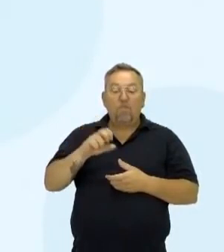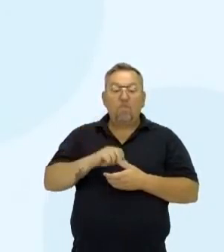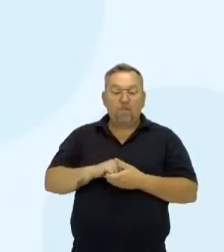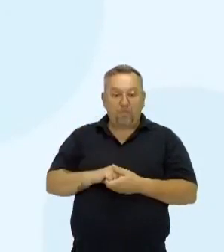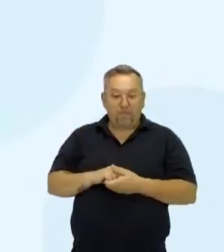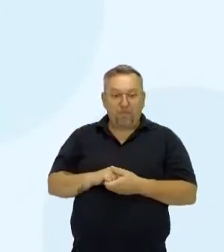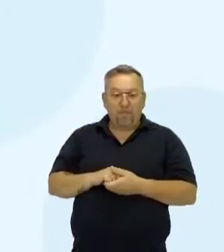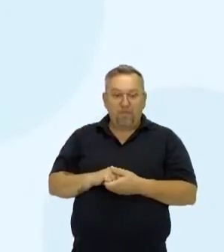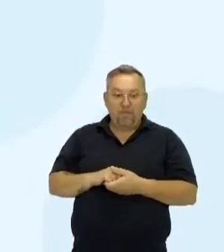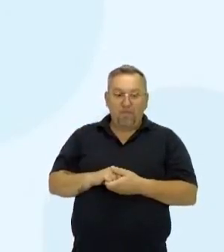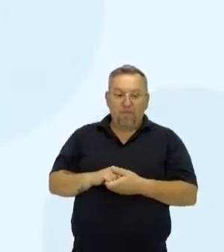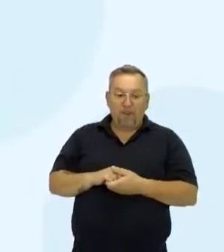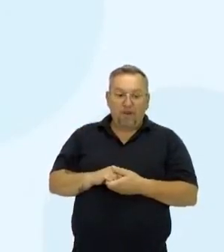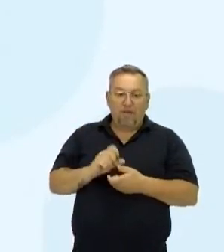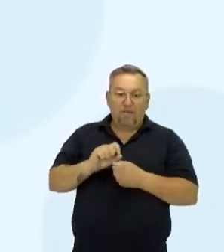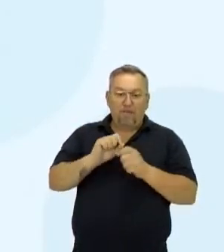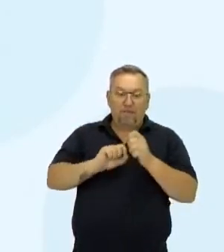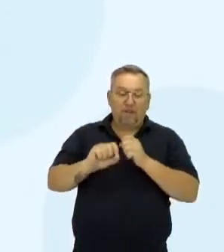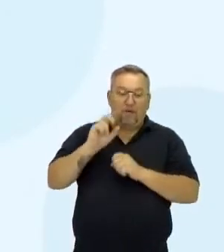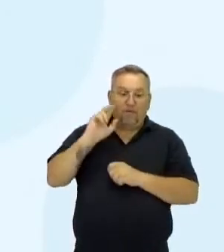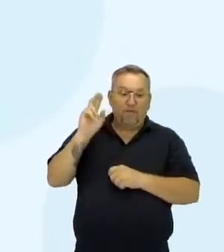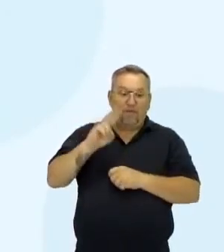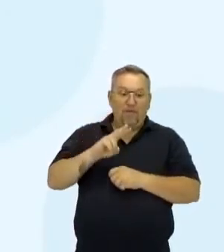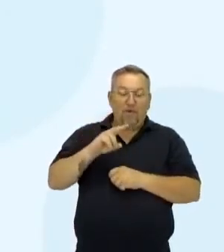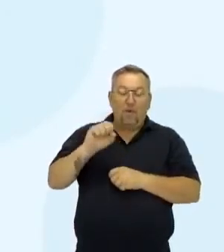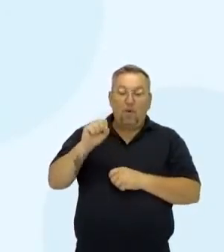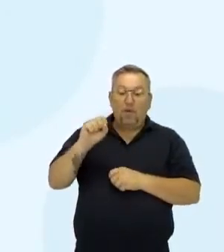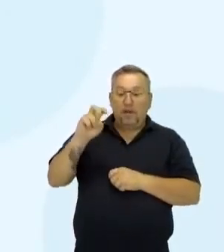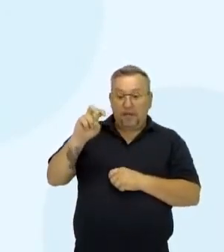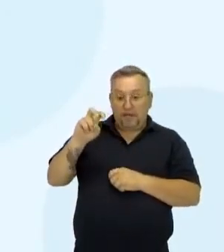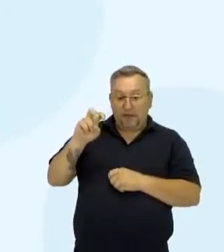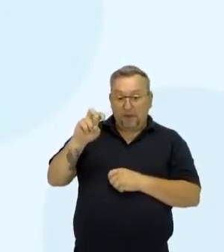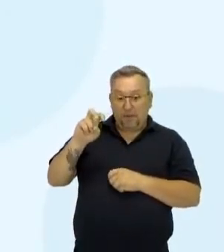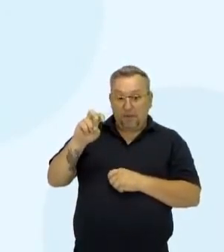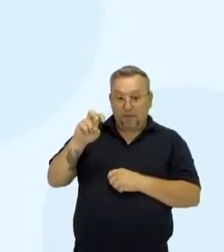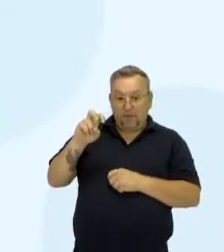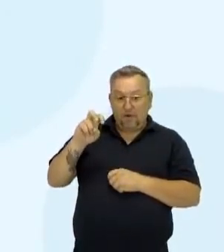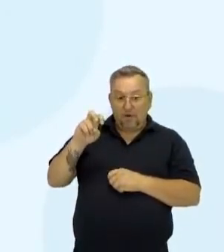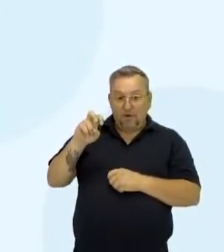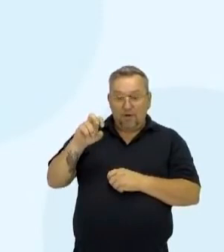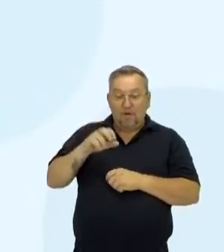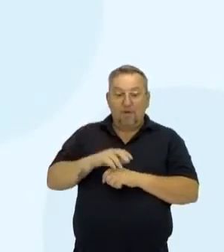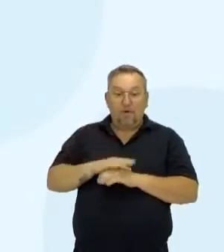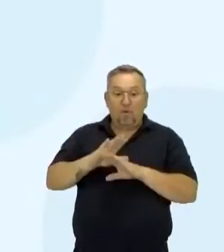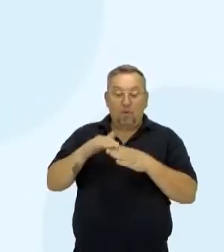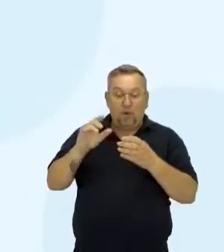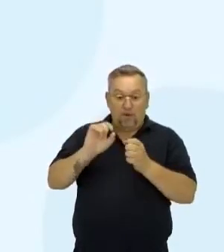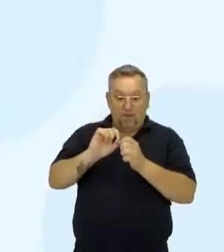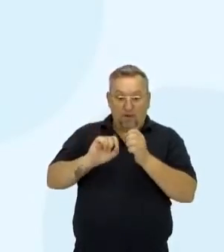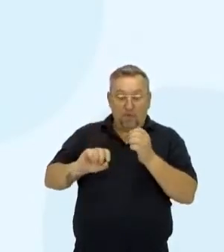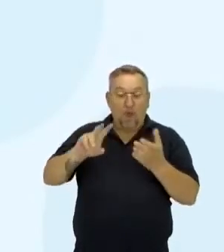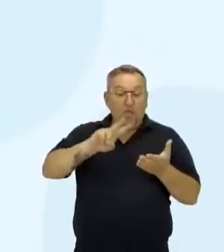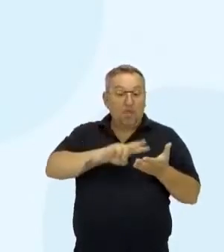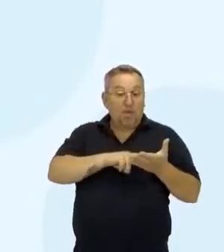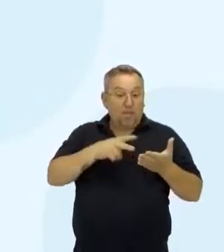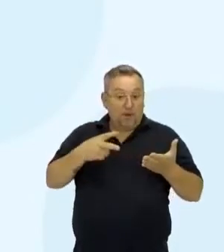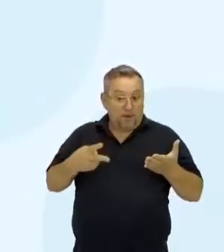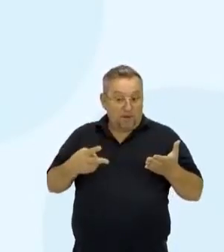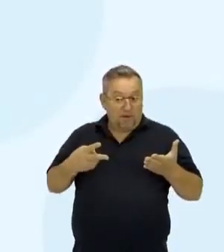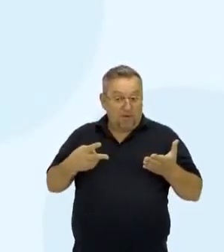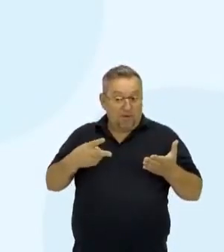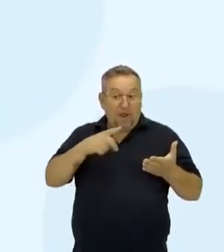minha dívida, eu abato 85. Esse 85 aqui, ó, quando eu faço a interpretação, né, no caso